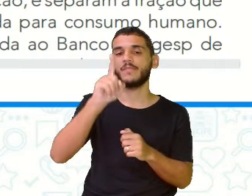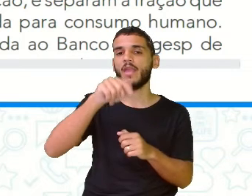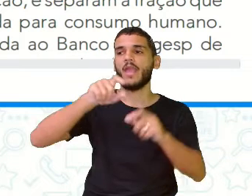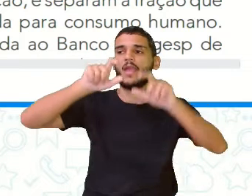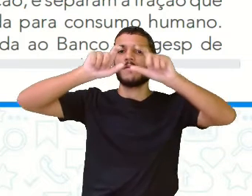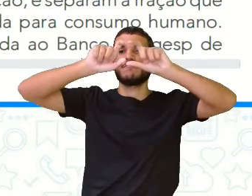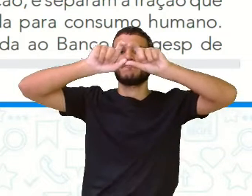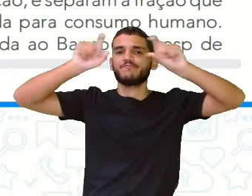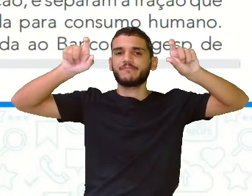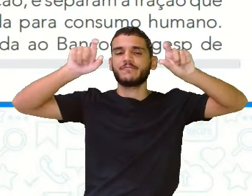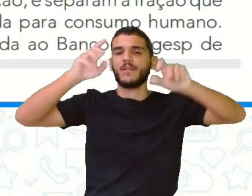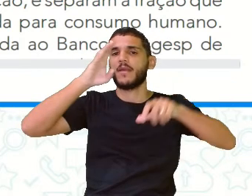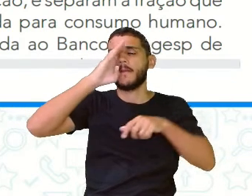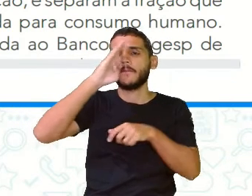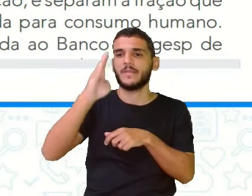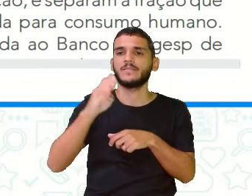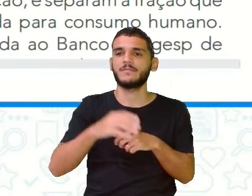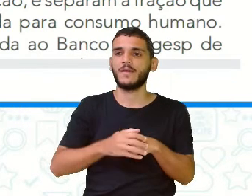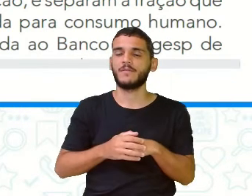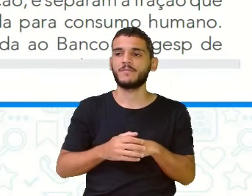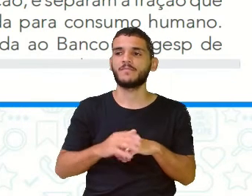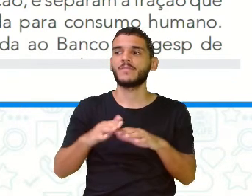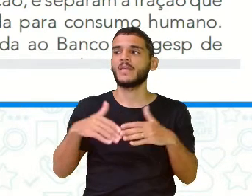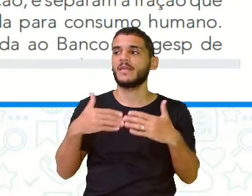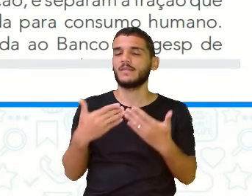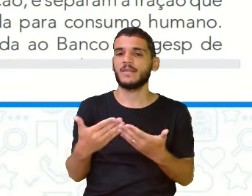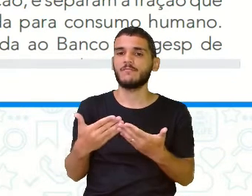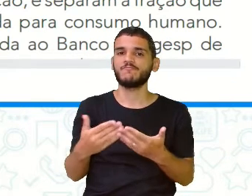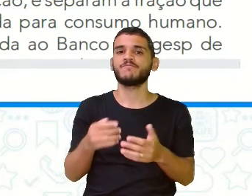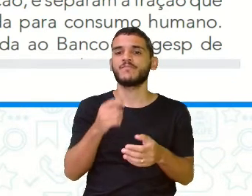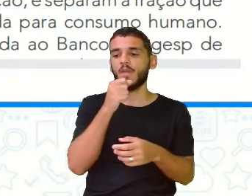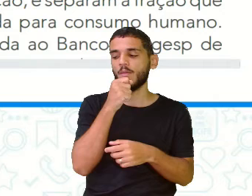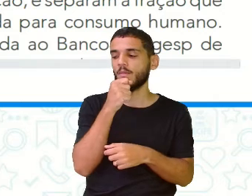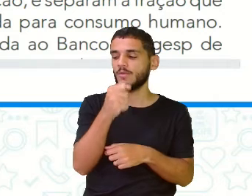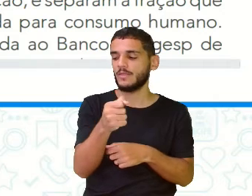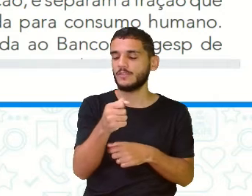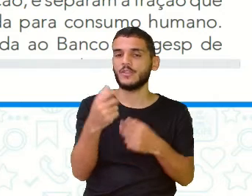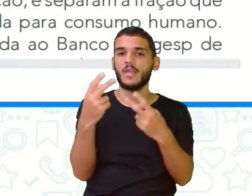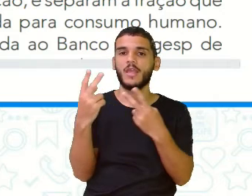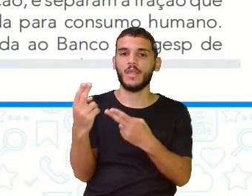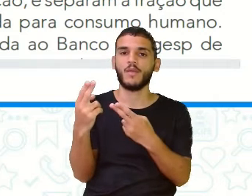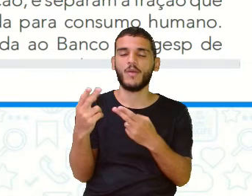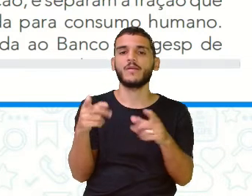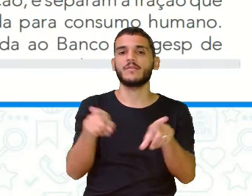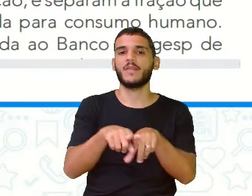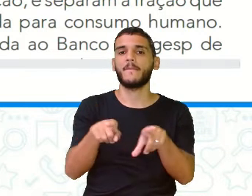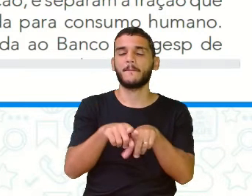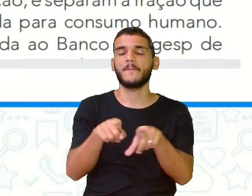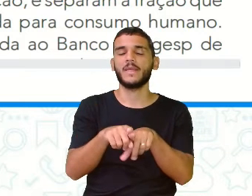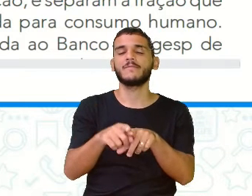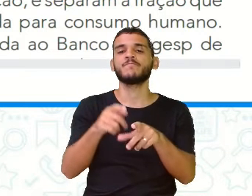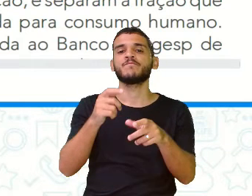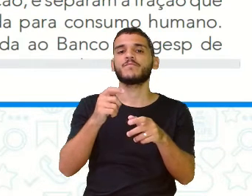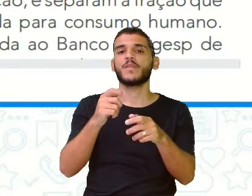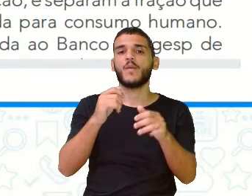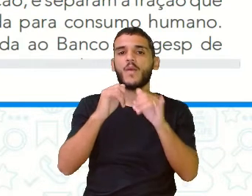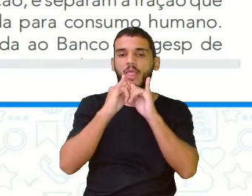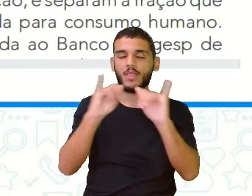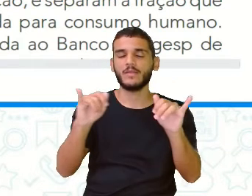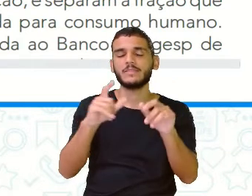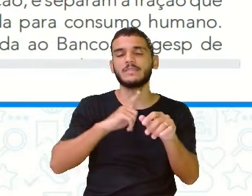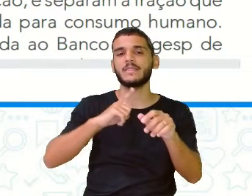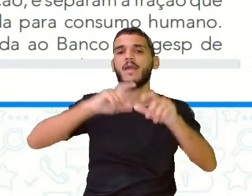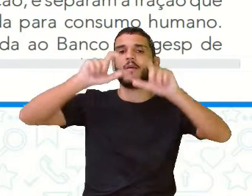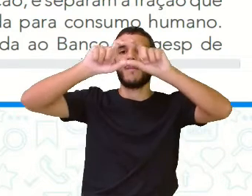título principal. Então, numa reportagem, bem como numa notícia, vamos ter sempre um título, uma